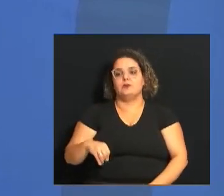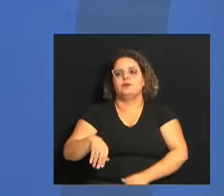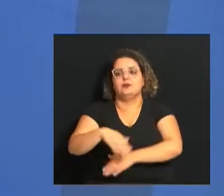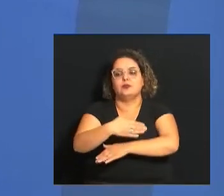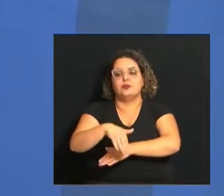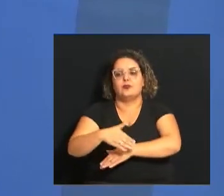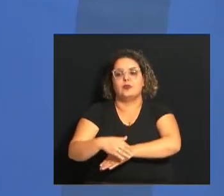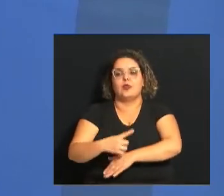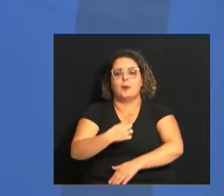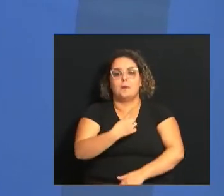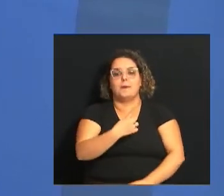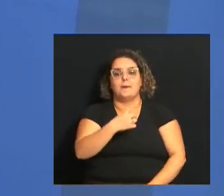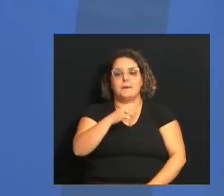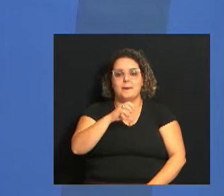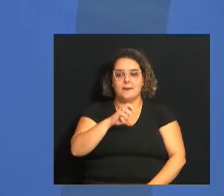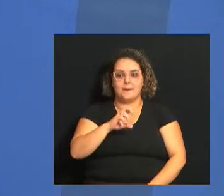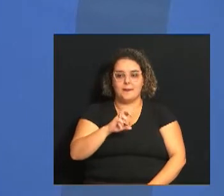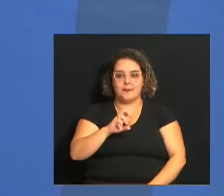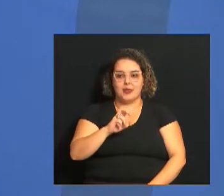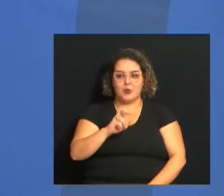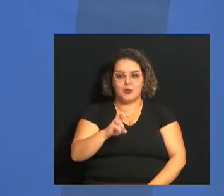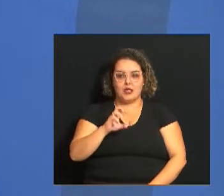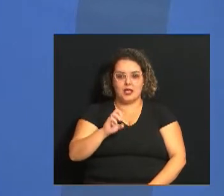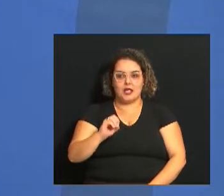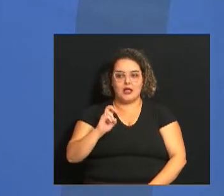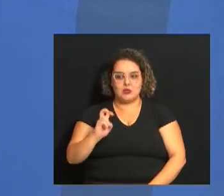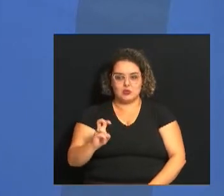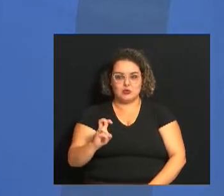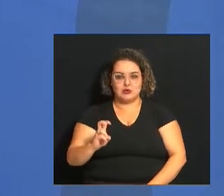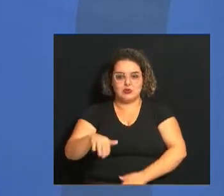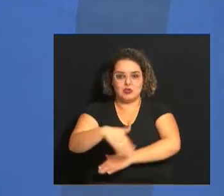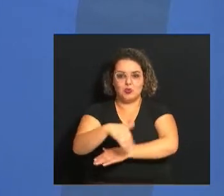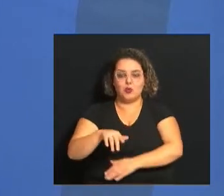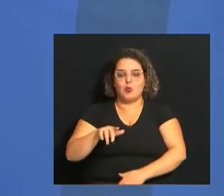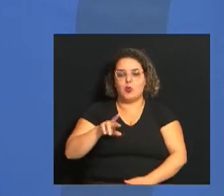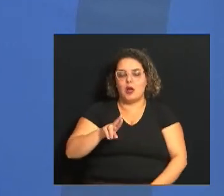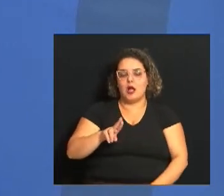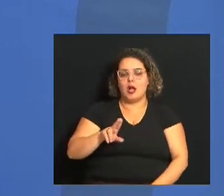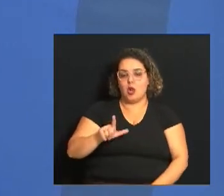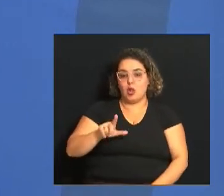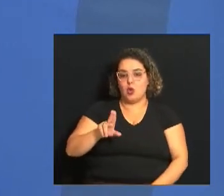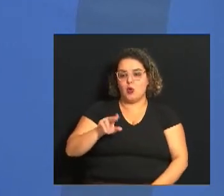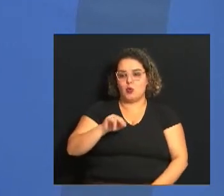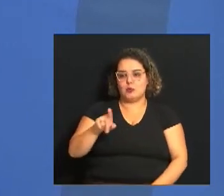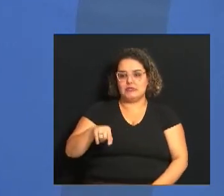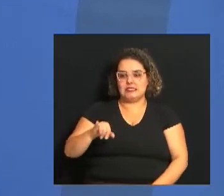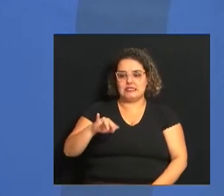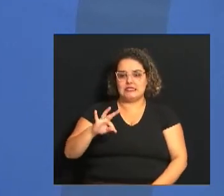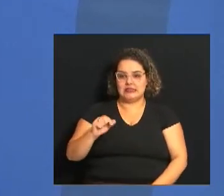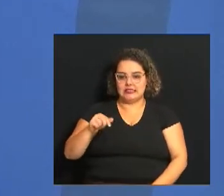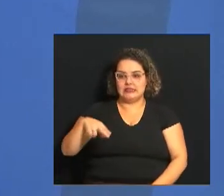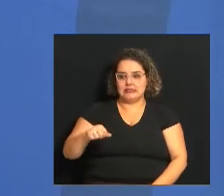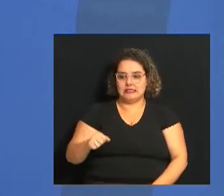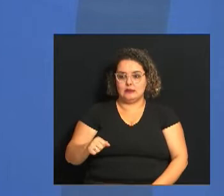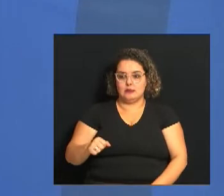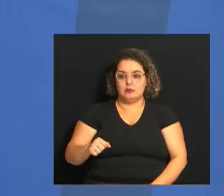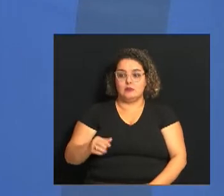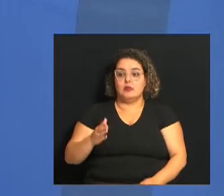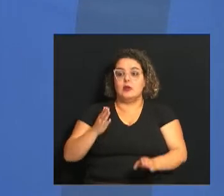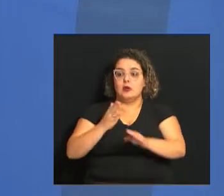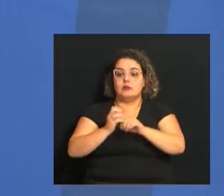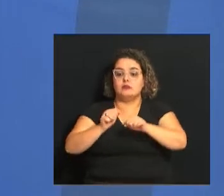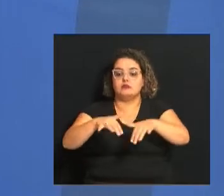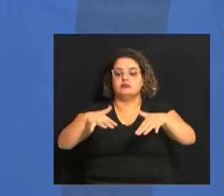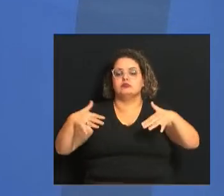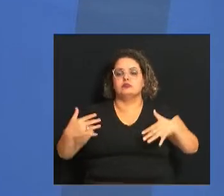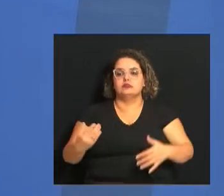centro da cidade, perto da Prefeitura Municipal. Mas esse encontro com o público vai acontecer só a